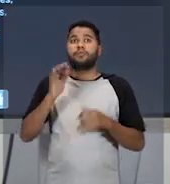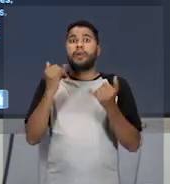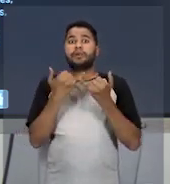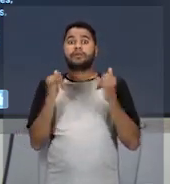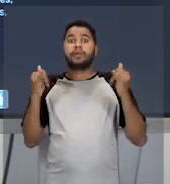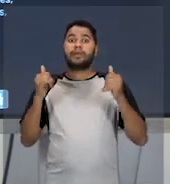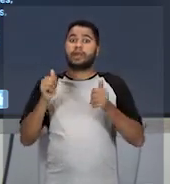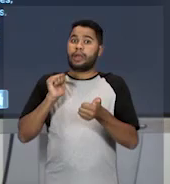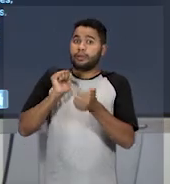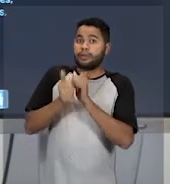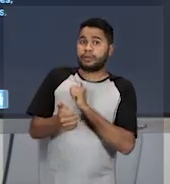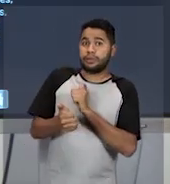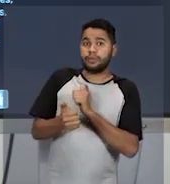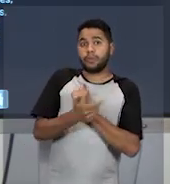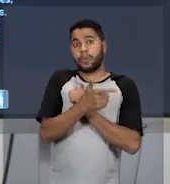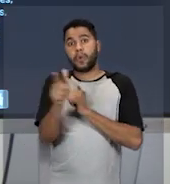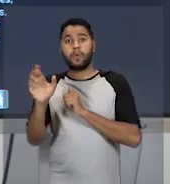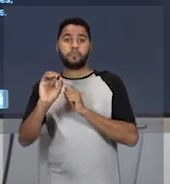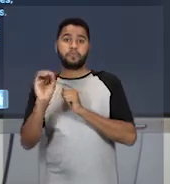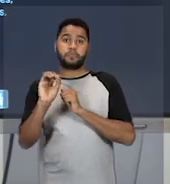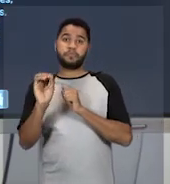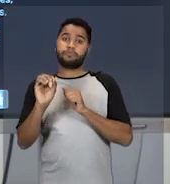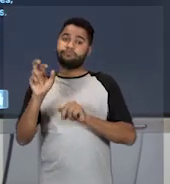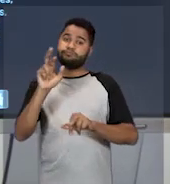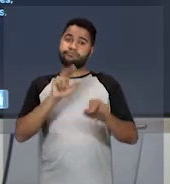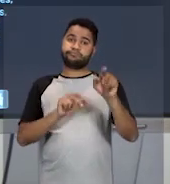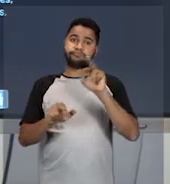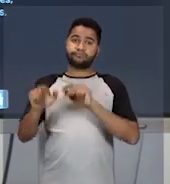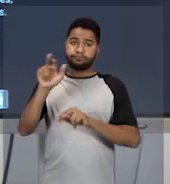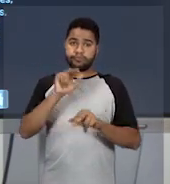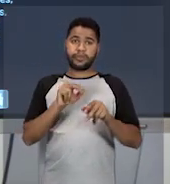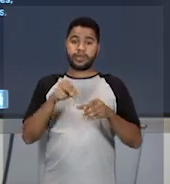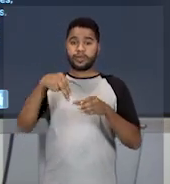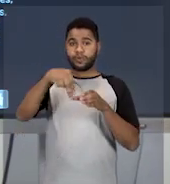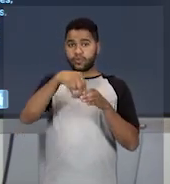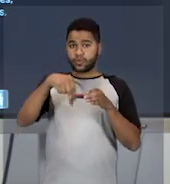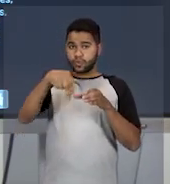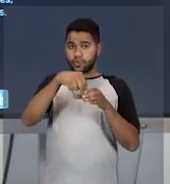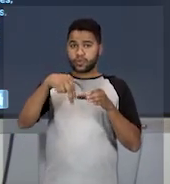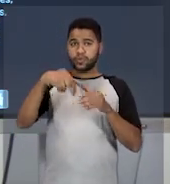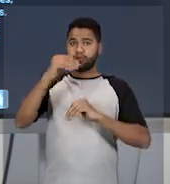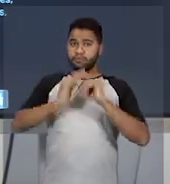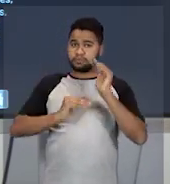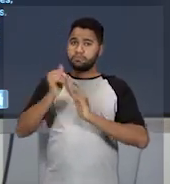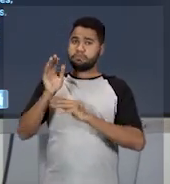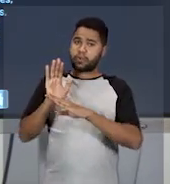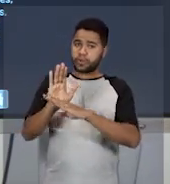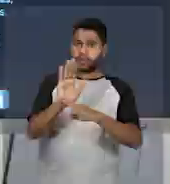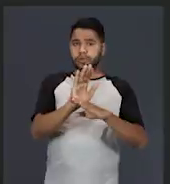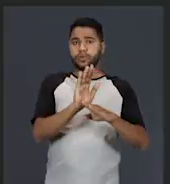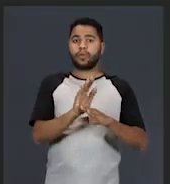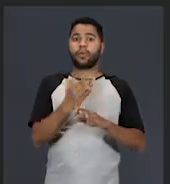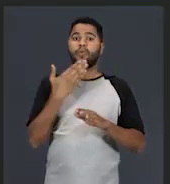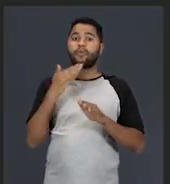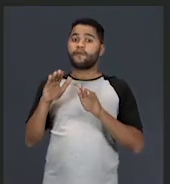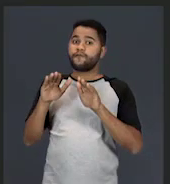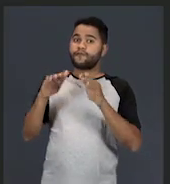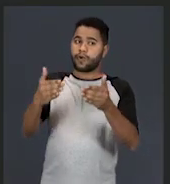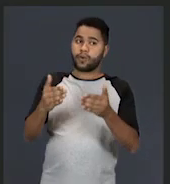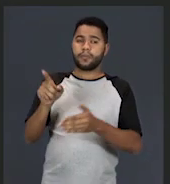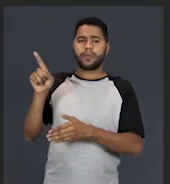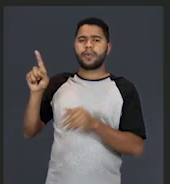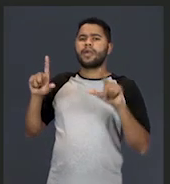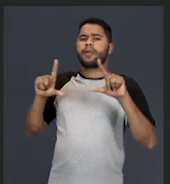atleta, outras de não. Então, isso pode variar e o nutricionista aí pode modificar. Mas essa é uma pirâmide